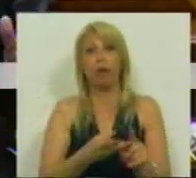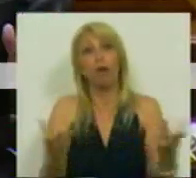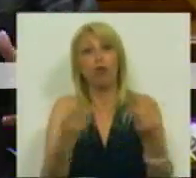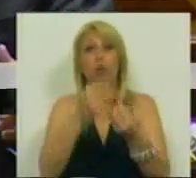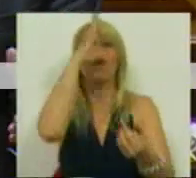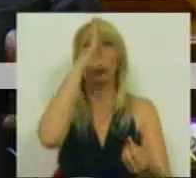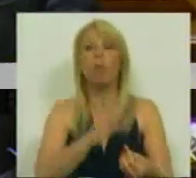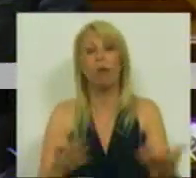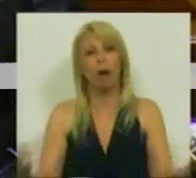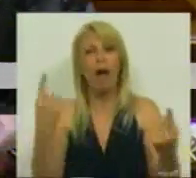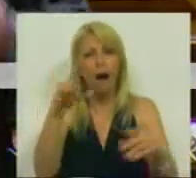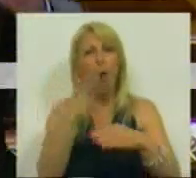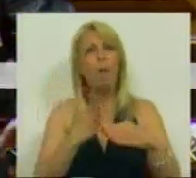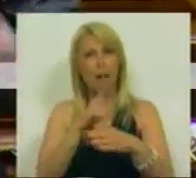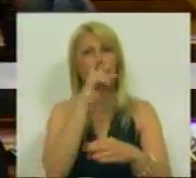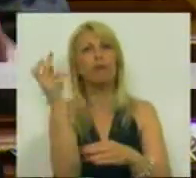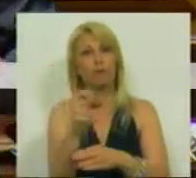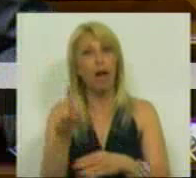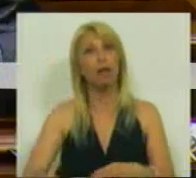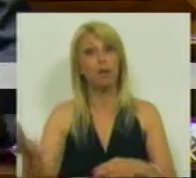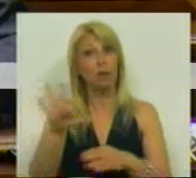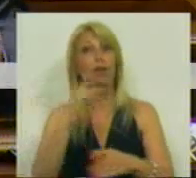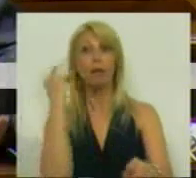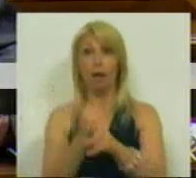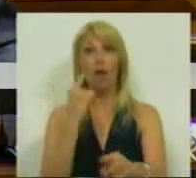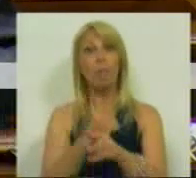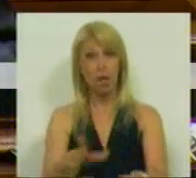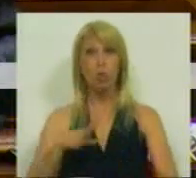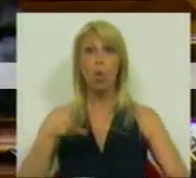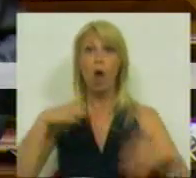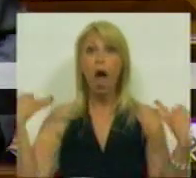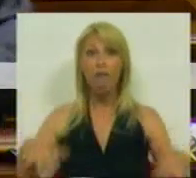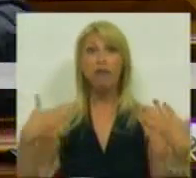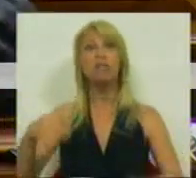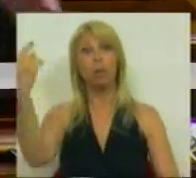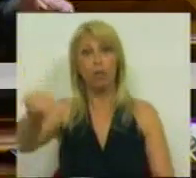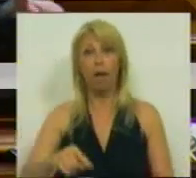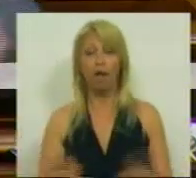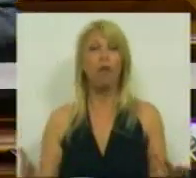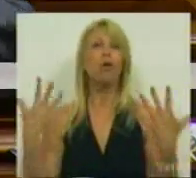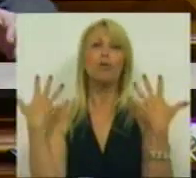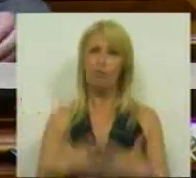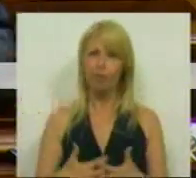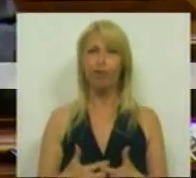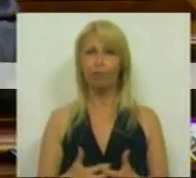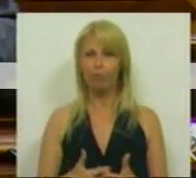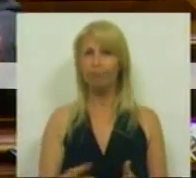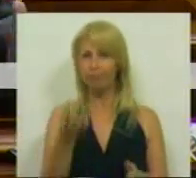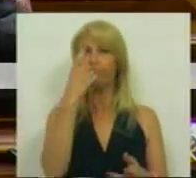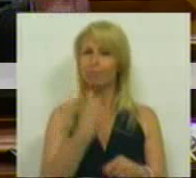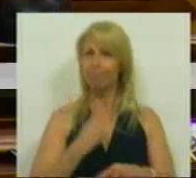nessa circunstância e que estava e está em estado de aflição. Duvido até pelo elenco e